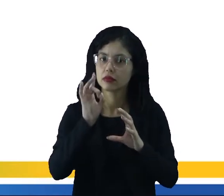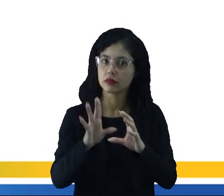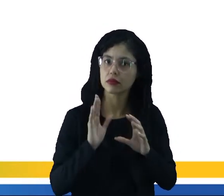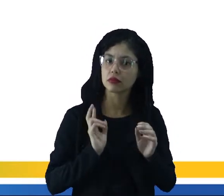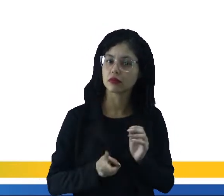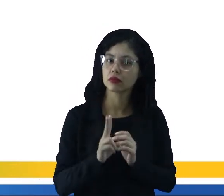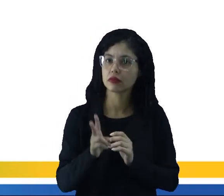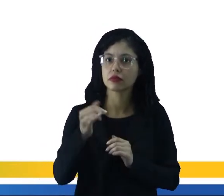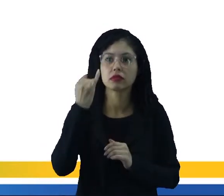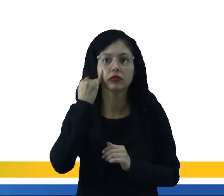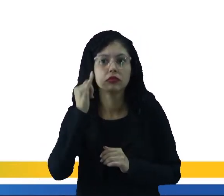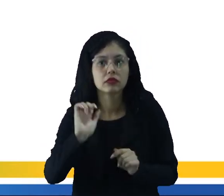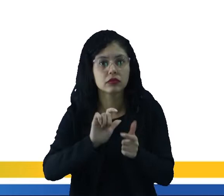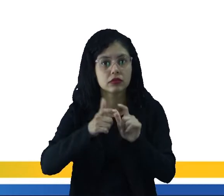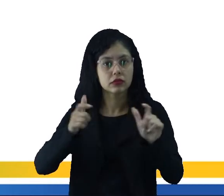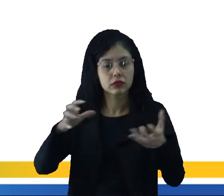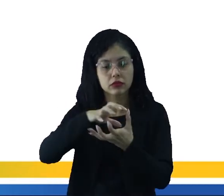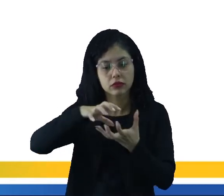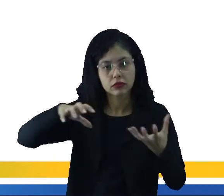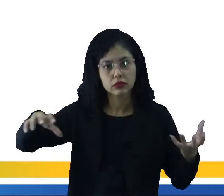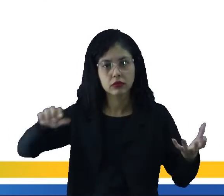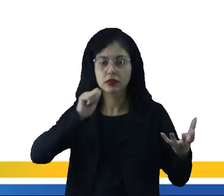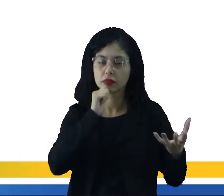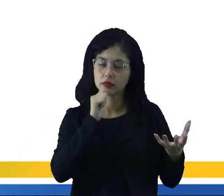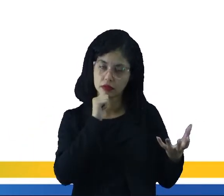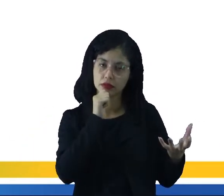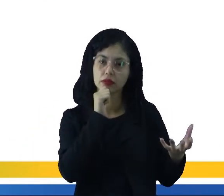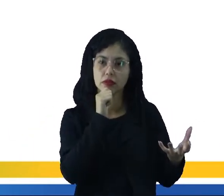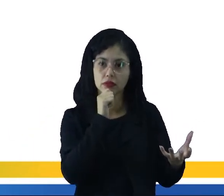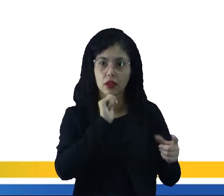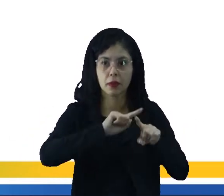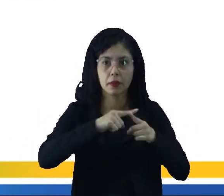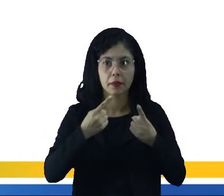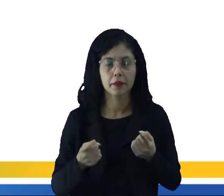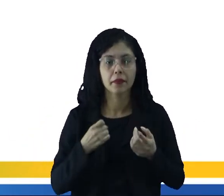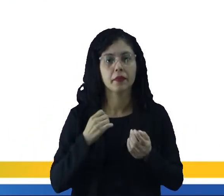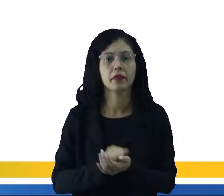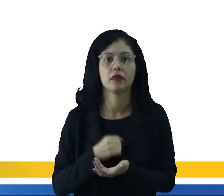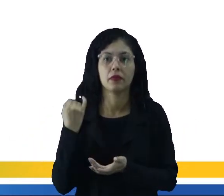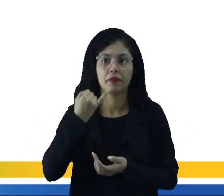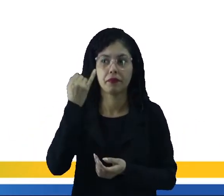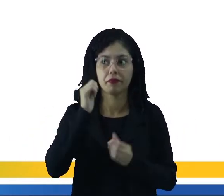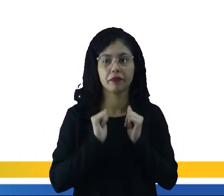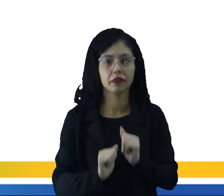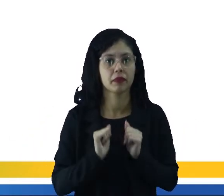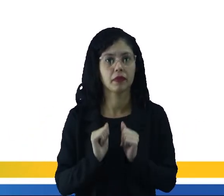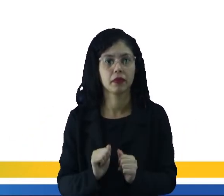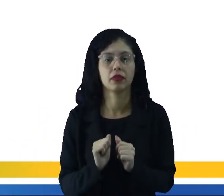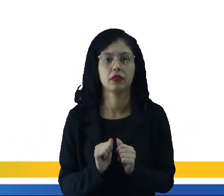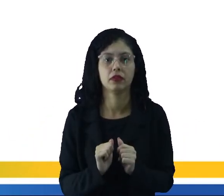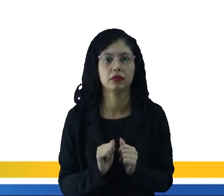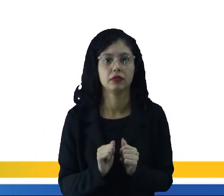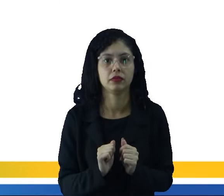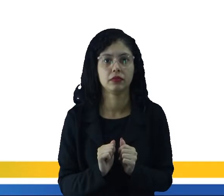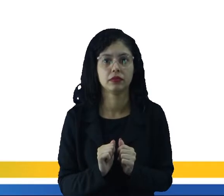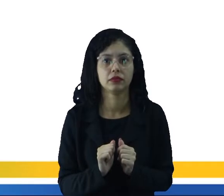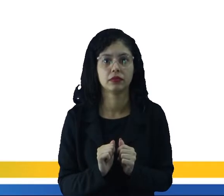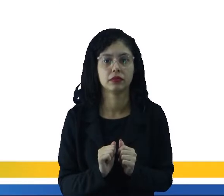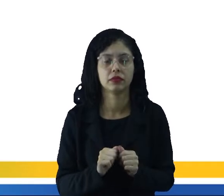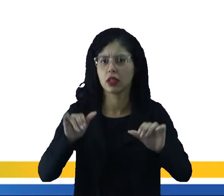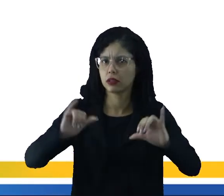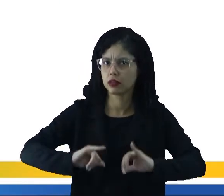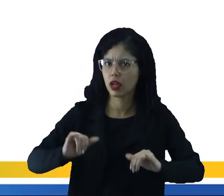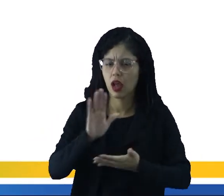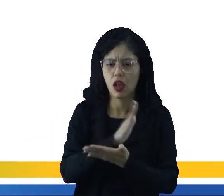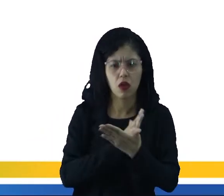apenas mantendo a ideia do continente, mas as suas formas, elas podem